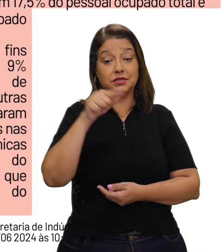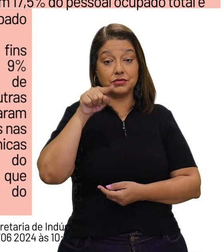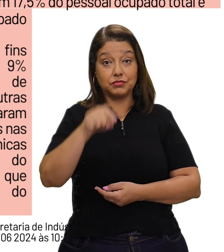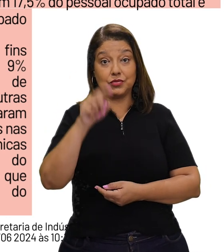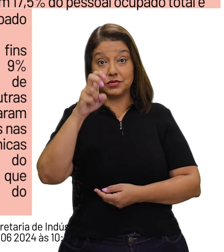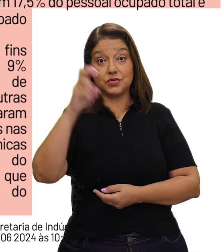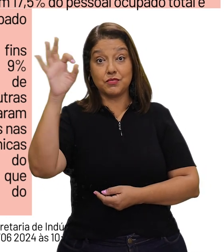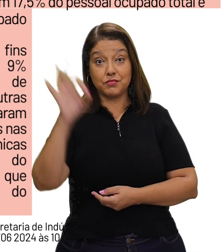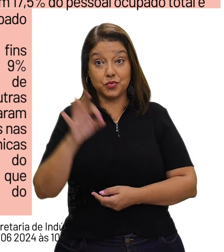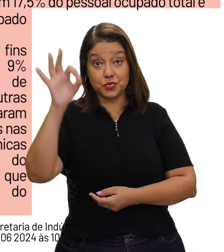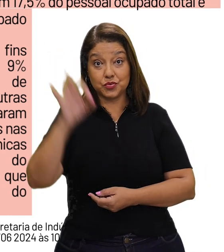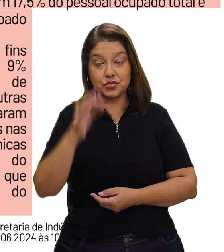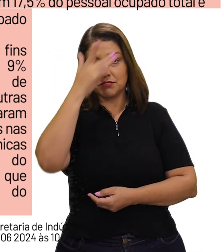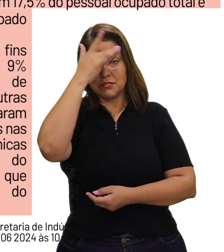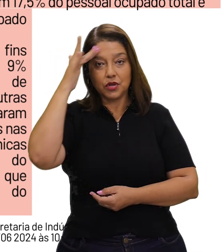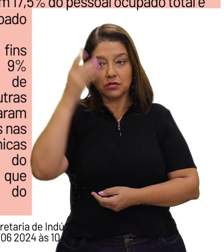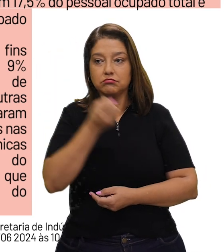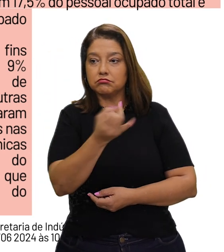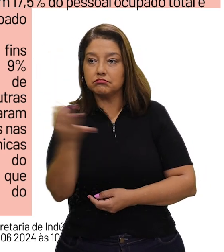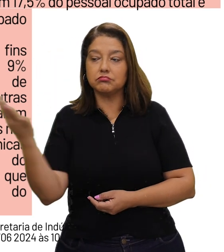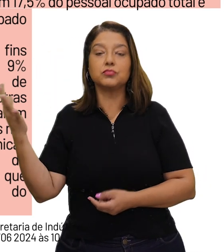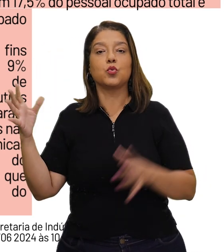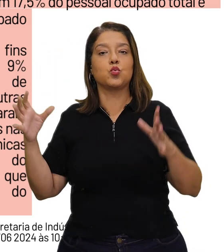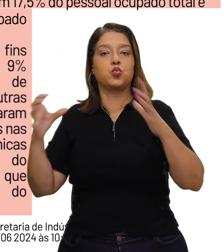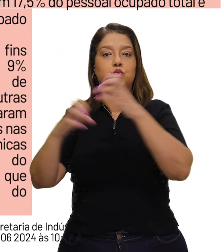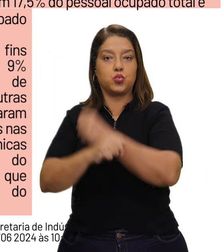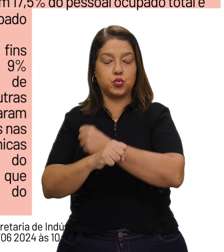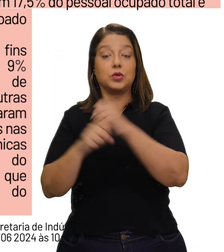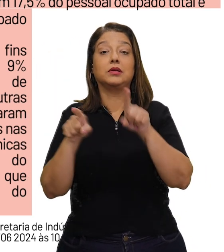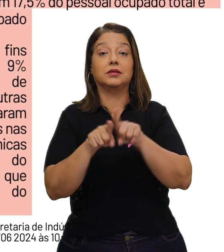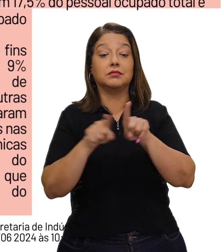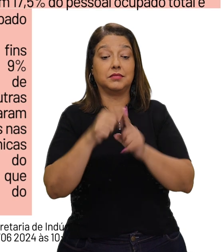17,5% do pessoal ocupado total e